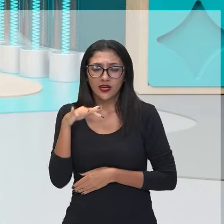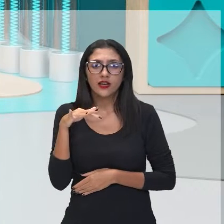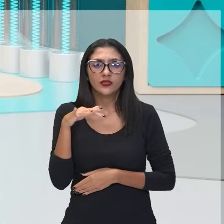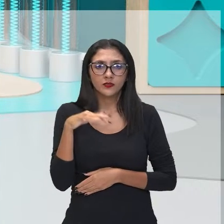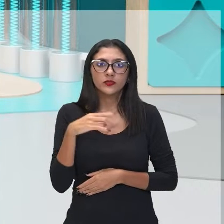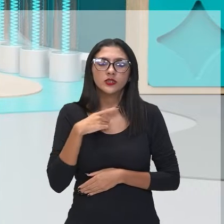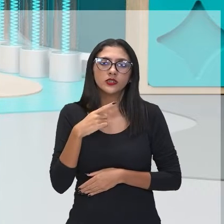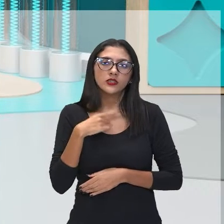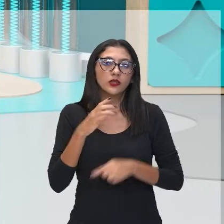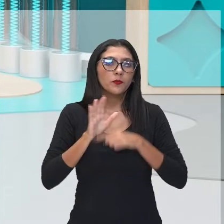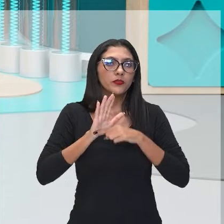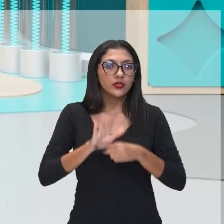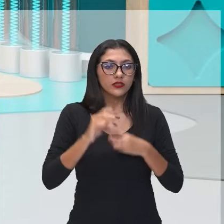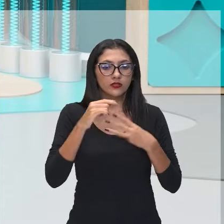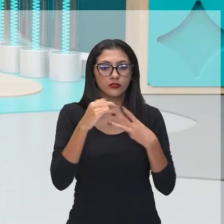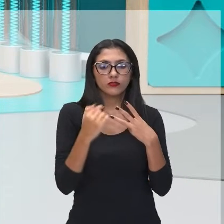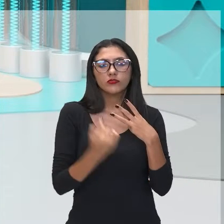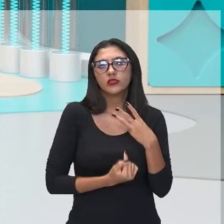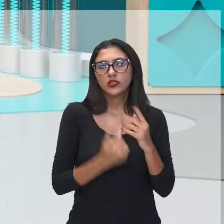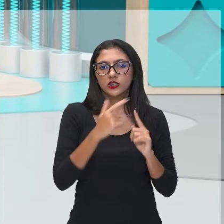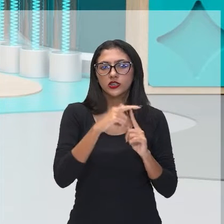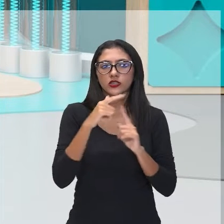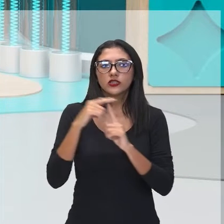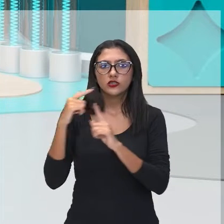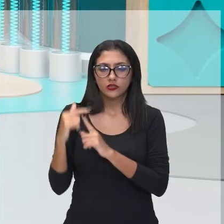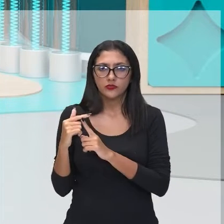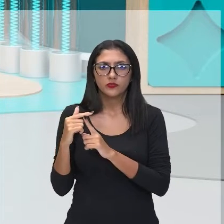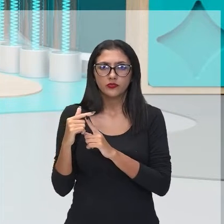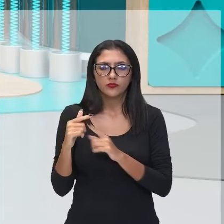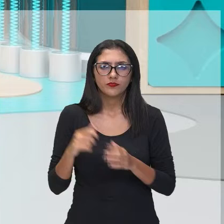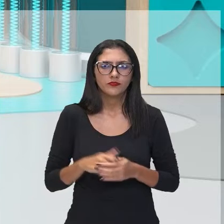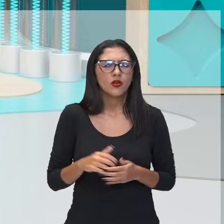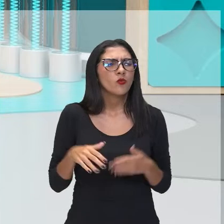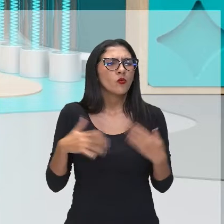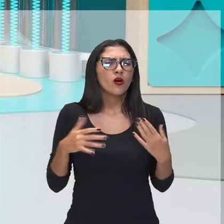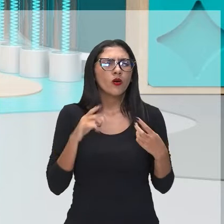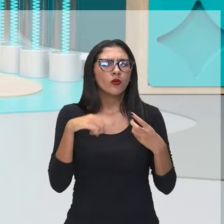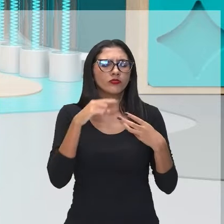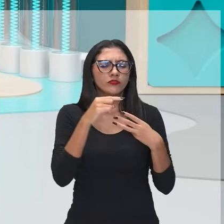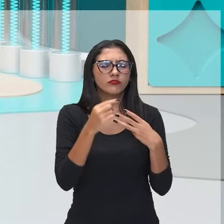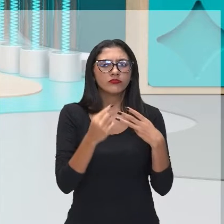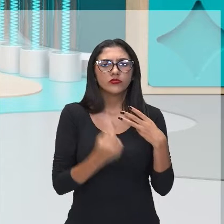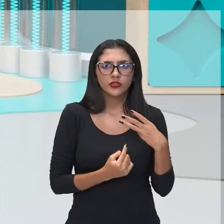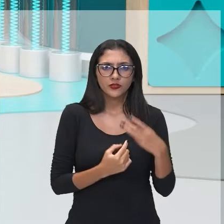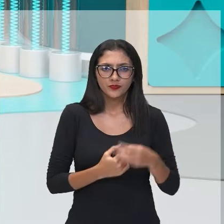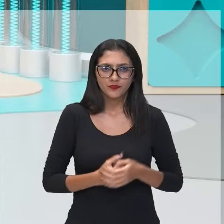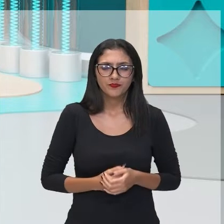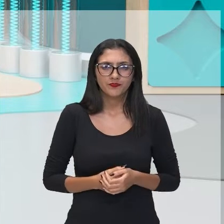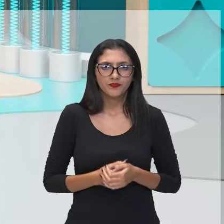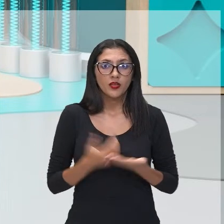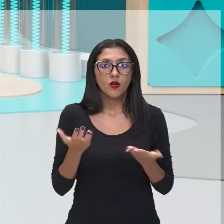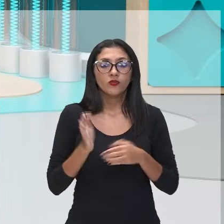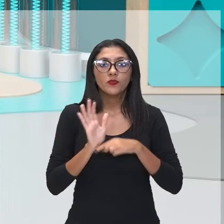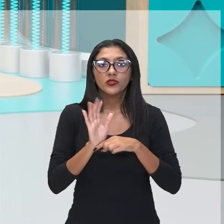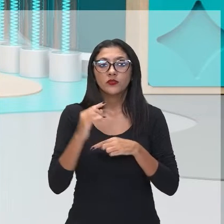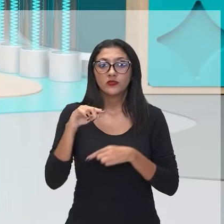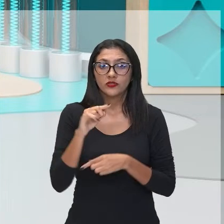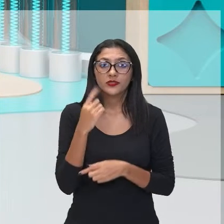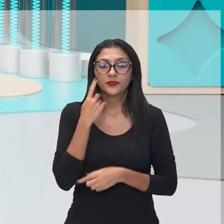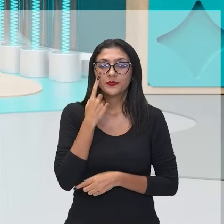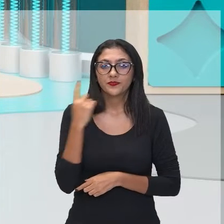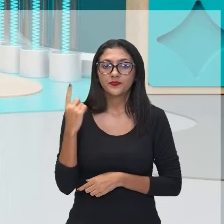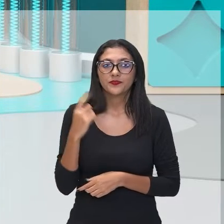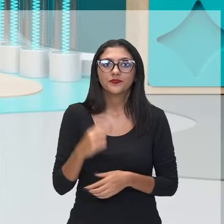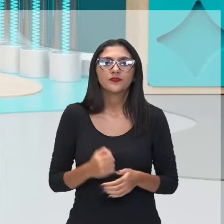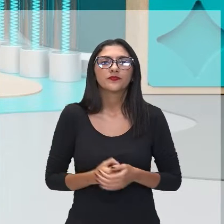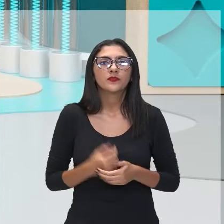tipos de movimento argumentativo. E quais são esses tipos de movimento? Então, Vou colocar aqui para vocês. Primeiro deles, o